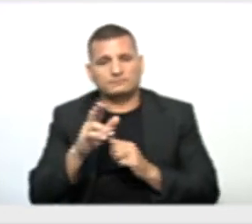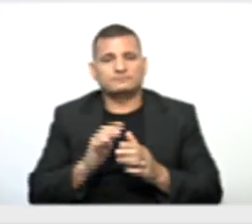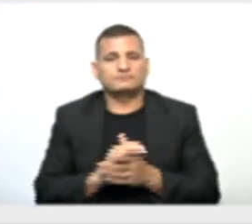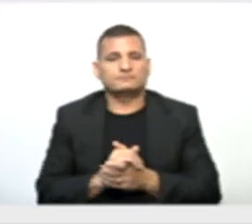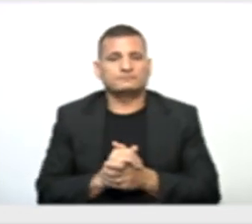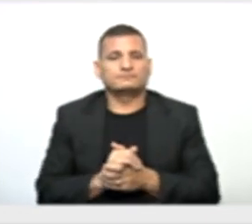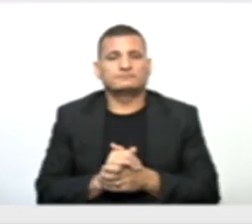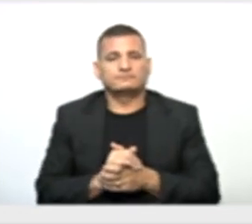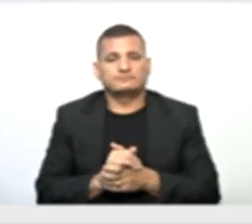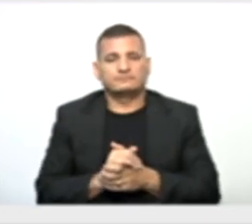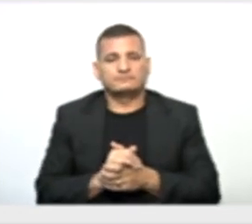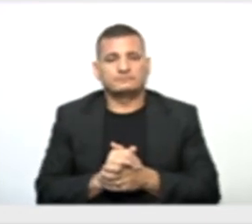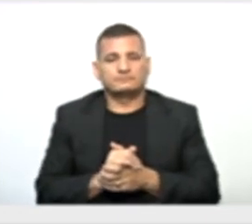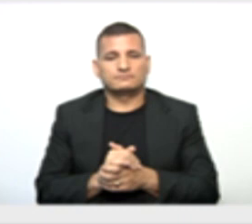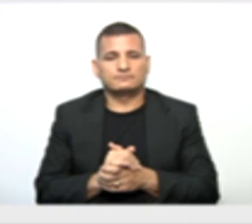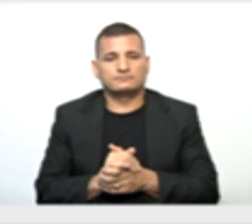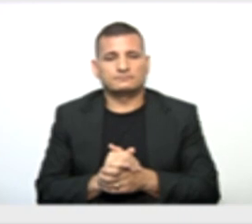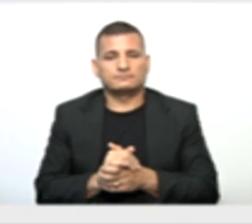teclado.